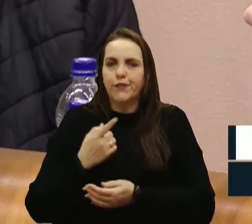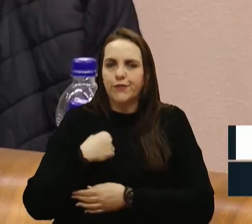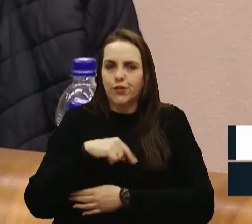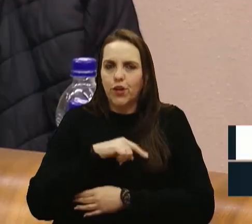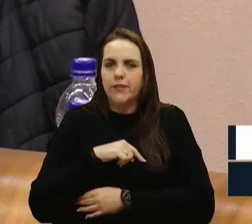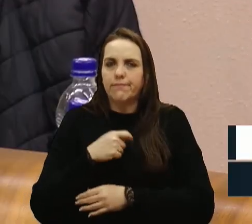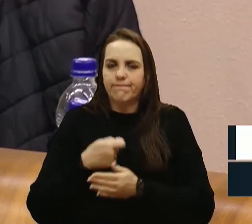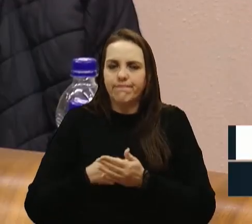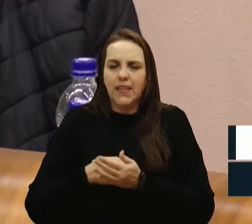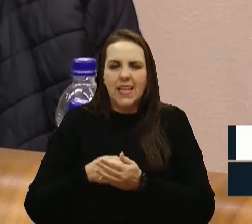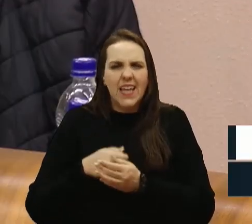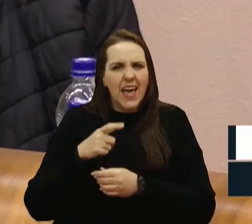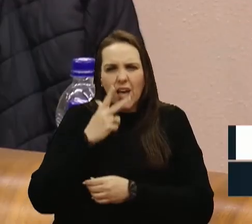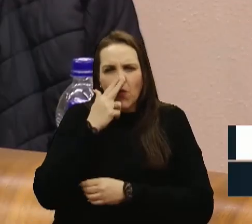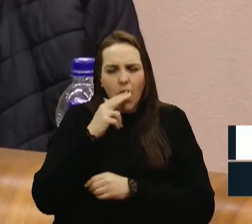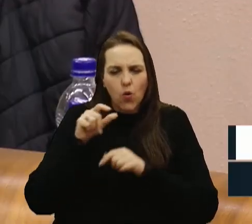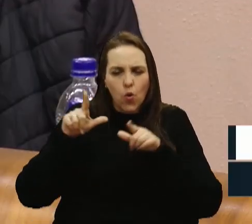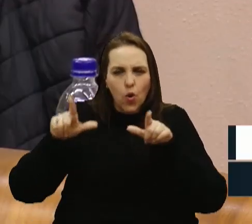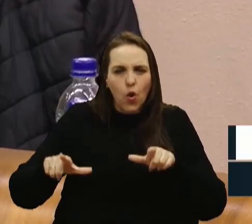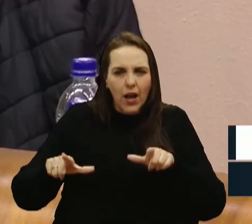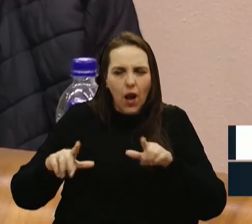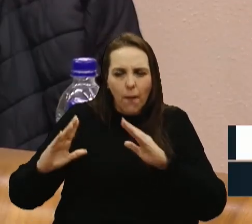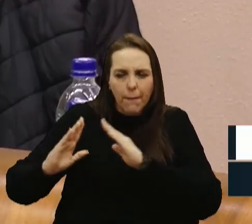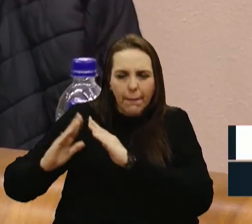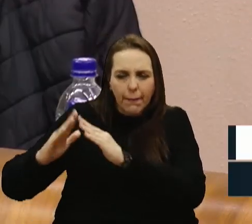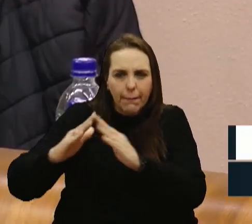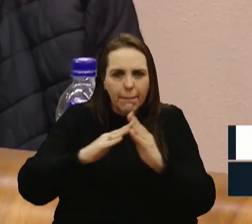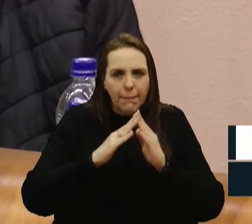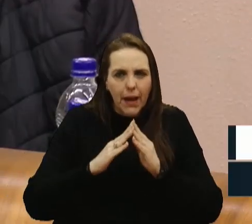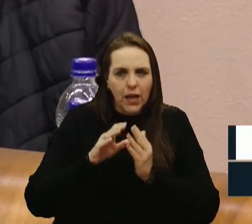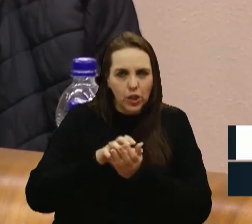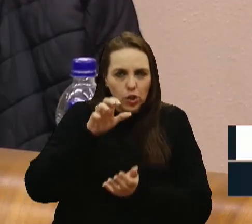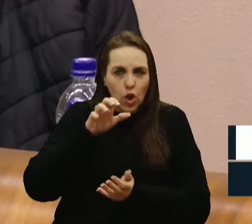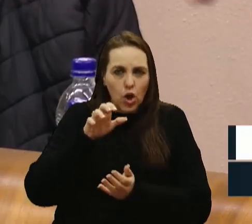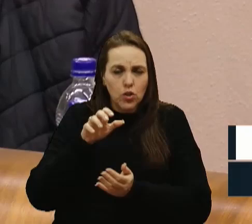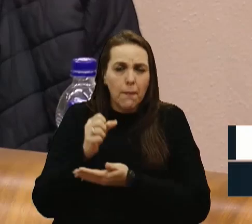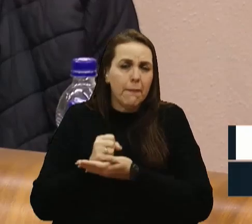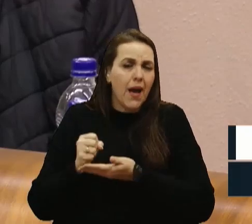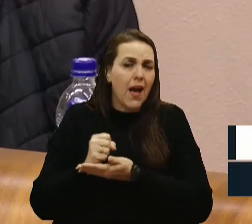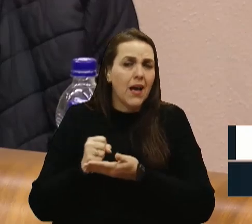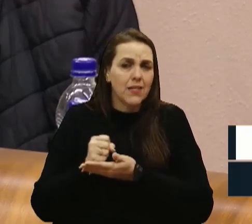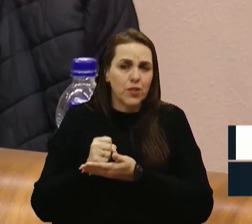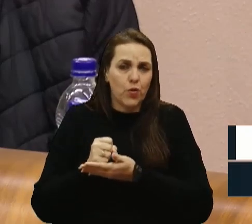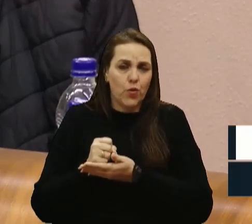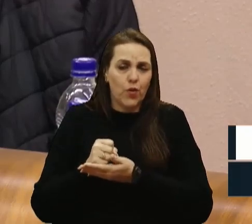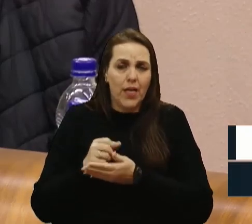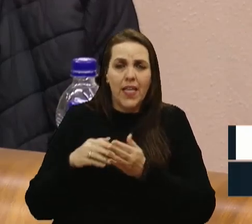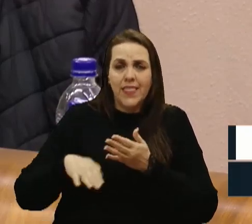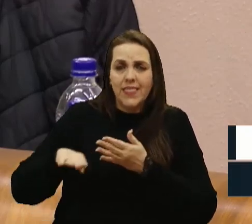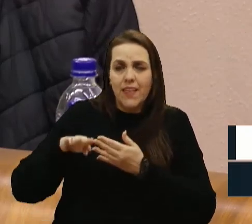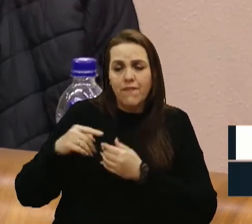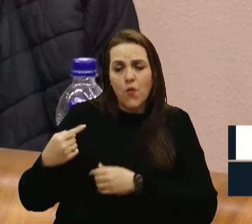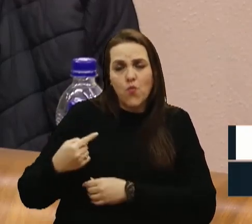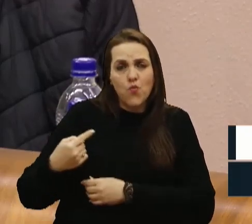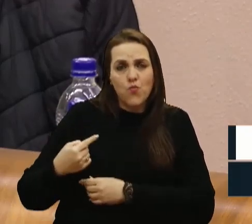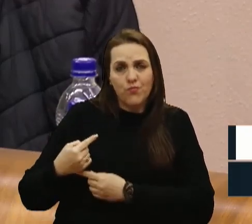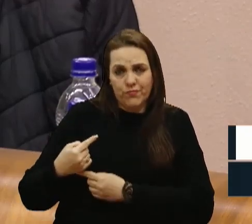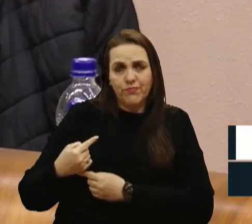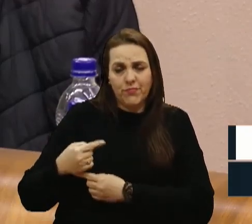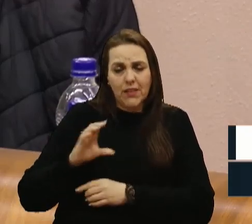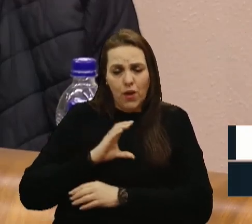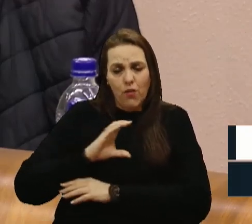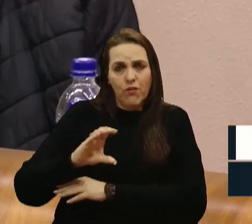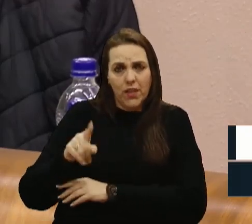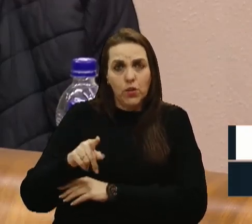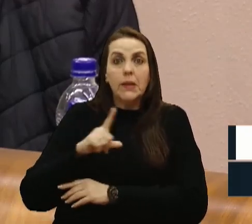de uma república de idosos com idosos de grau 1. Aí eles mesmos, só vai ter um coordenador. Nós temos esse